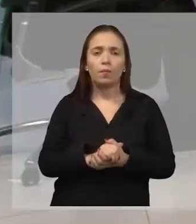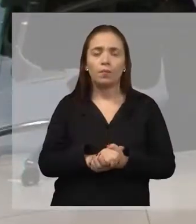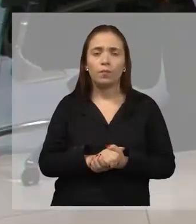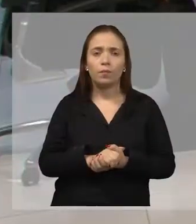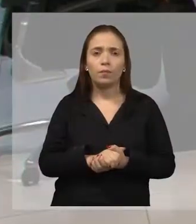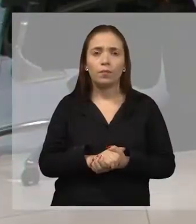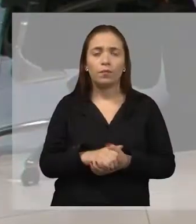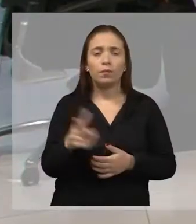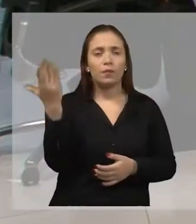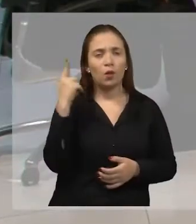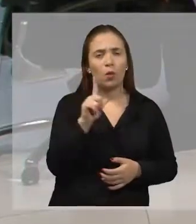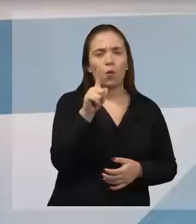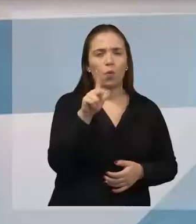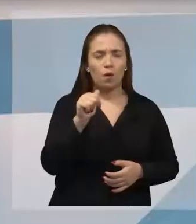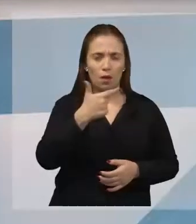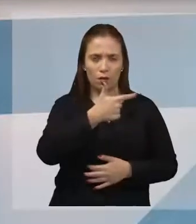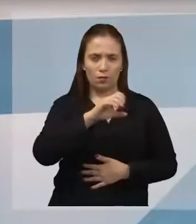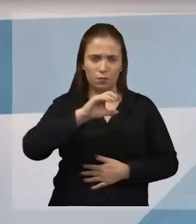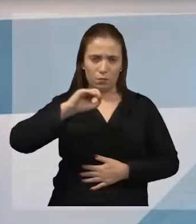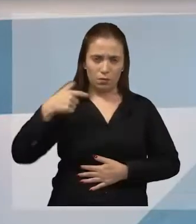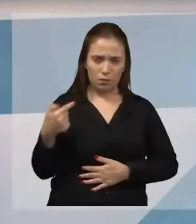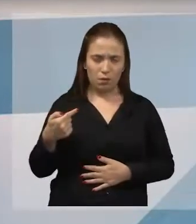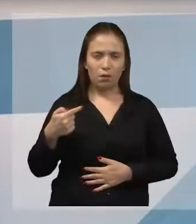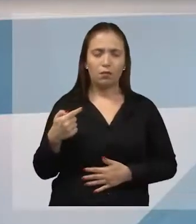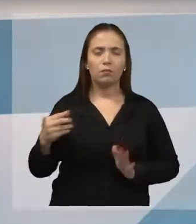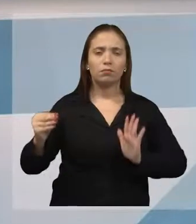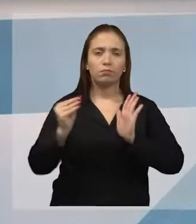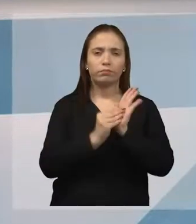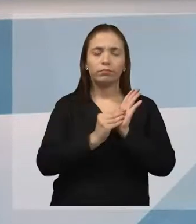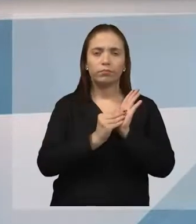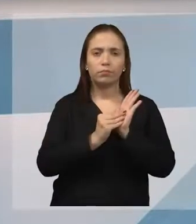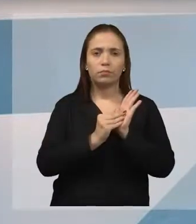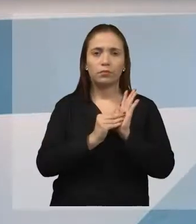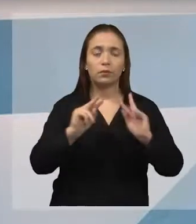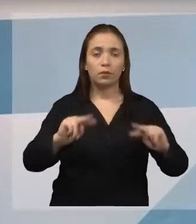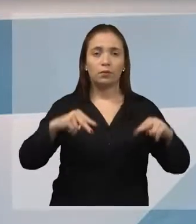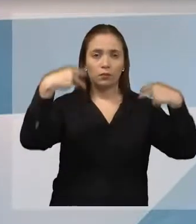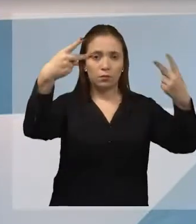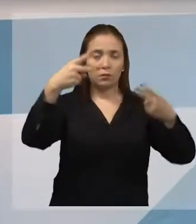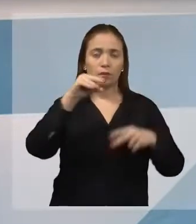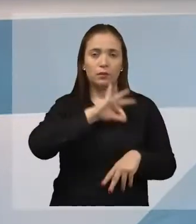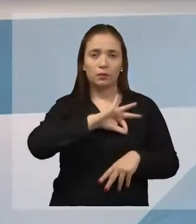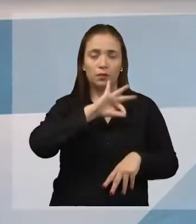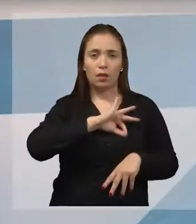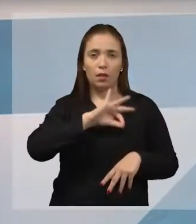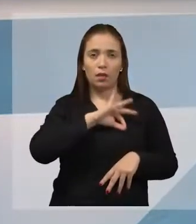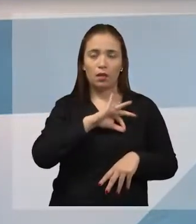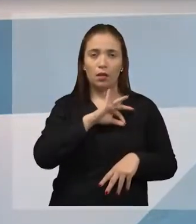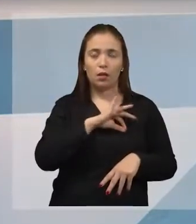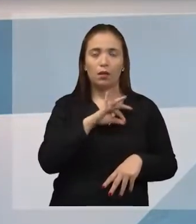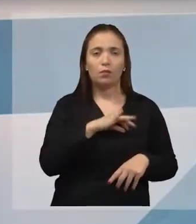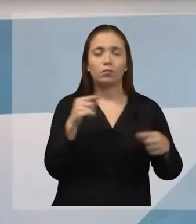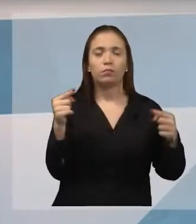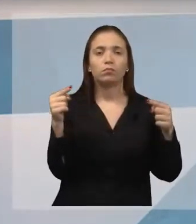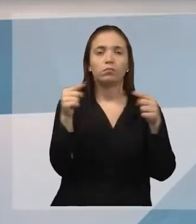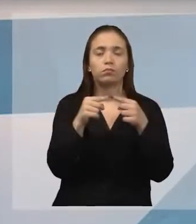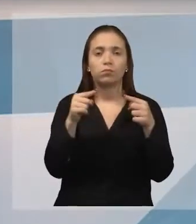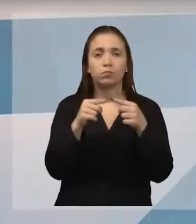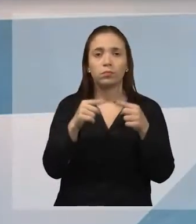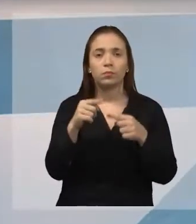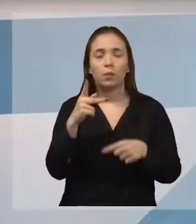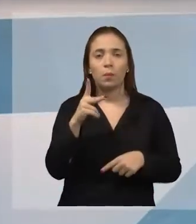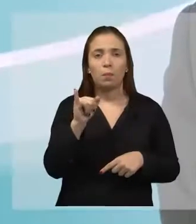a uns 20 anos, quer dizer, de onde vai vir o recurso para esse grupo de pessoas aposentadas? Agora eu noto 2 aspectos. Primeiro, fala-se muito em